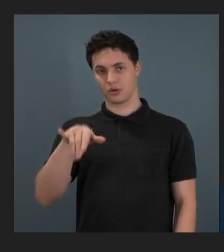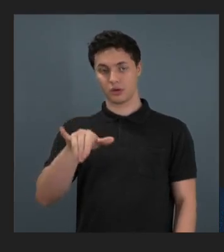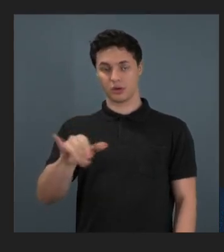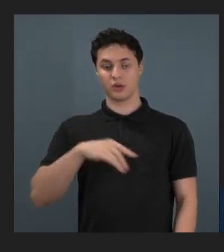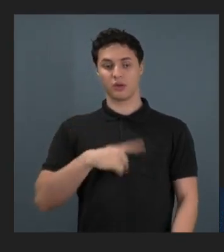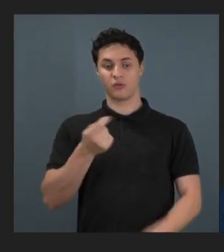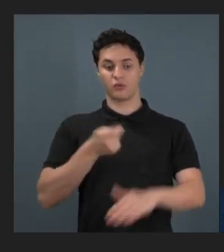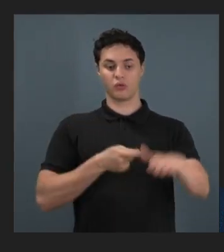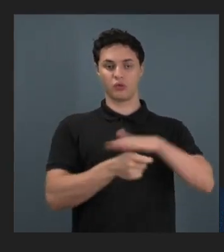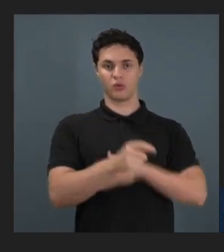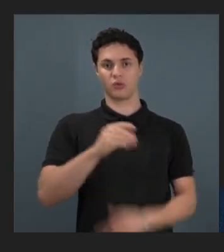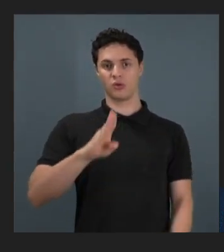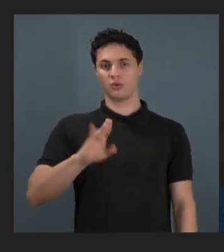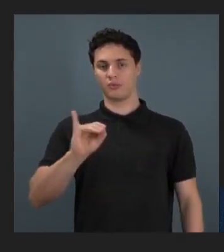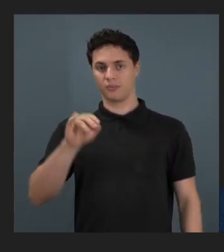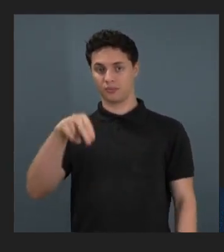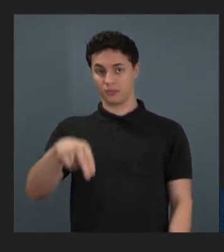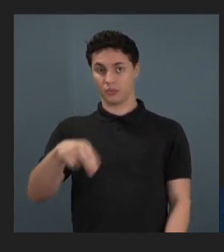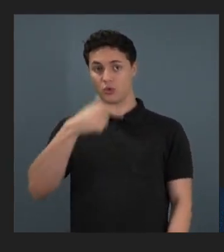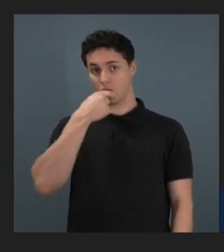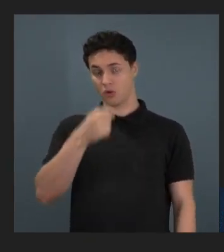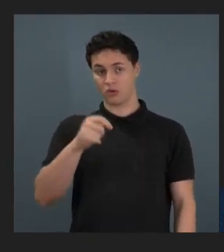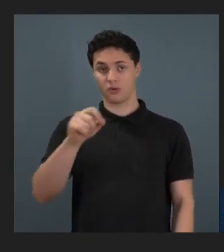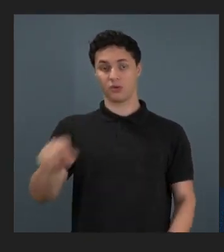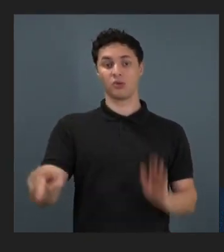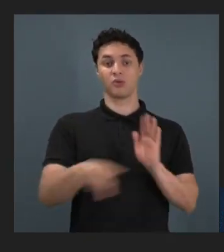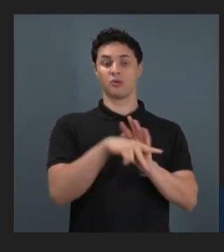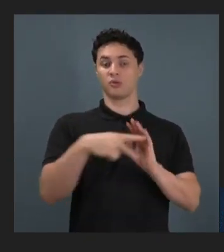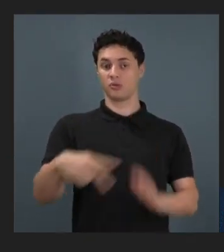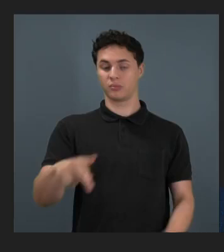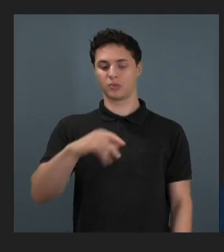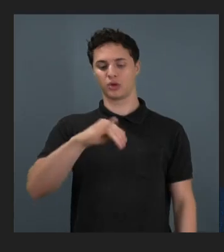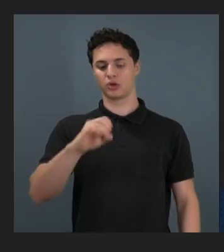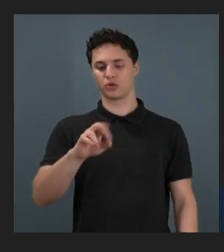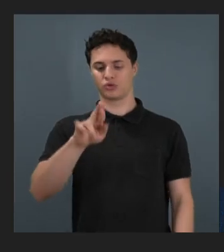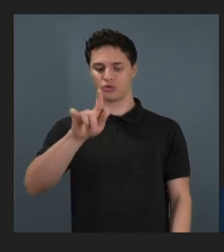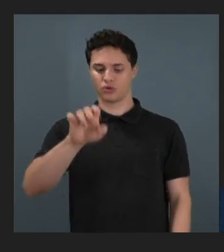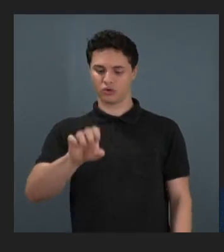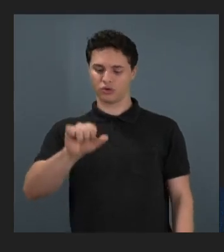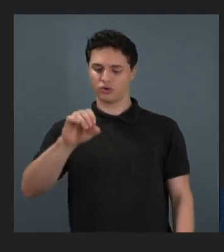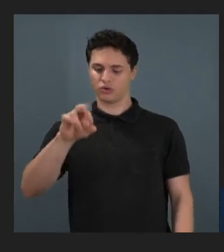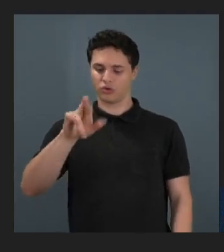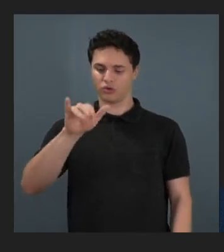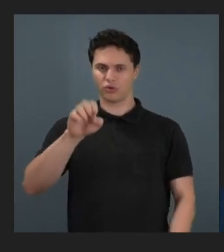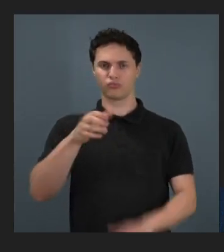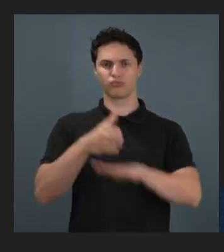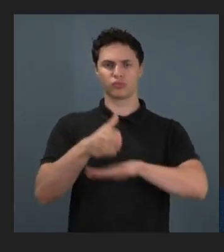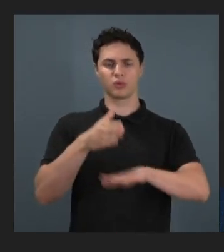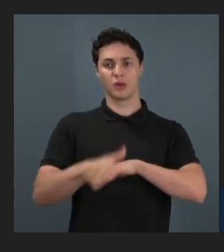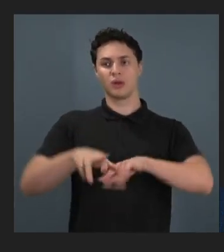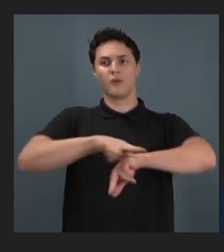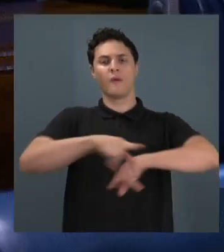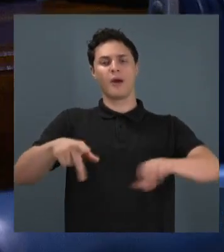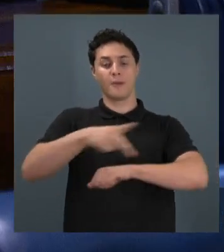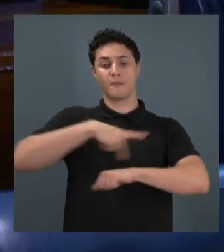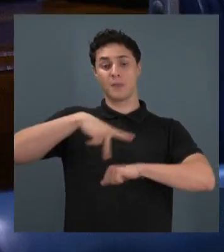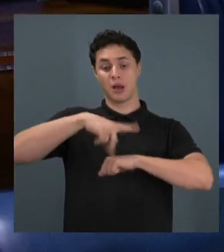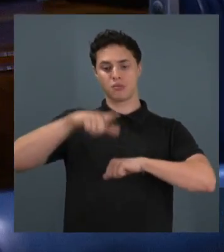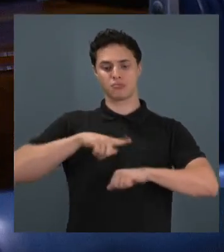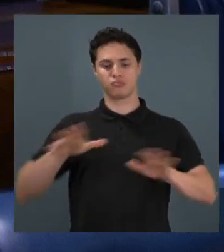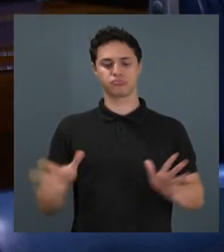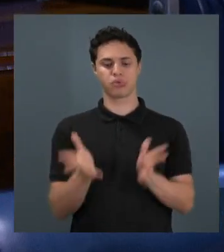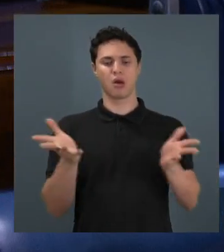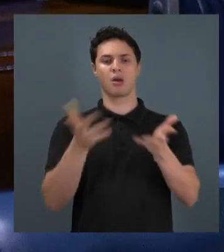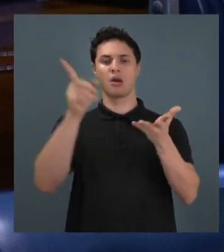e de índio, bilionário George Soros, que atua em muitos países como o Brasil,